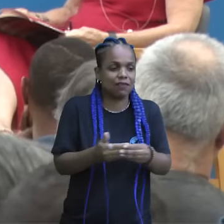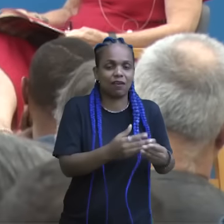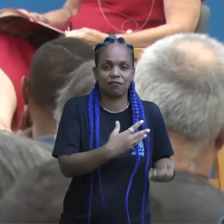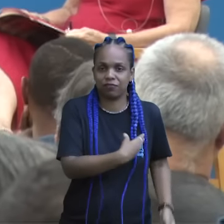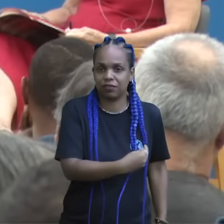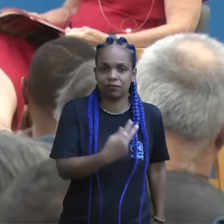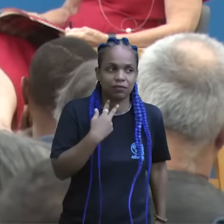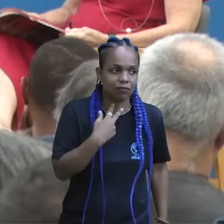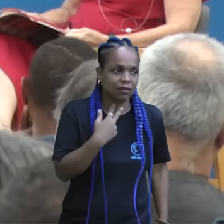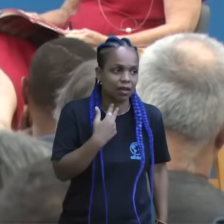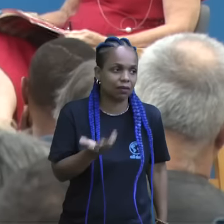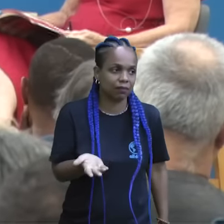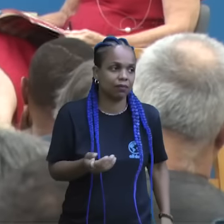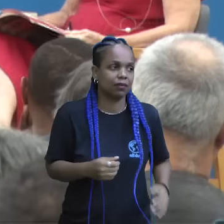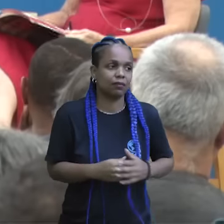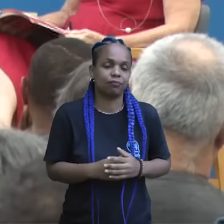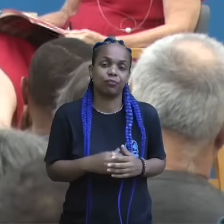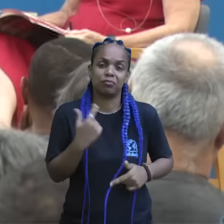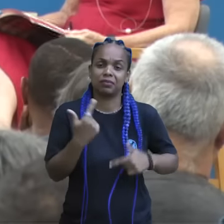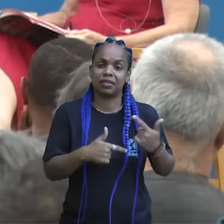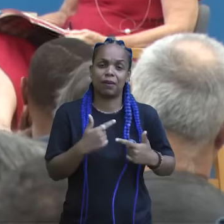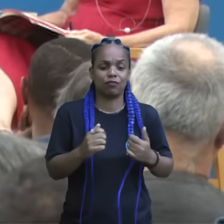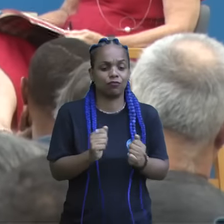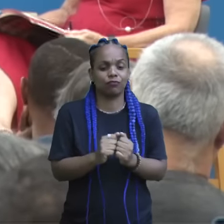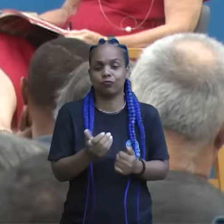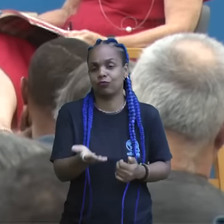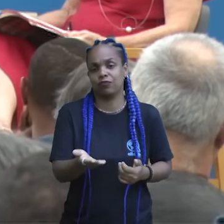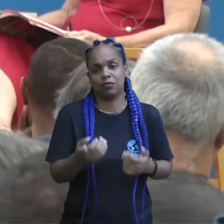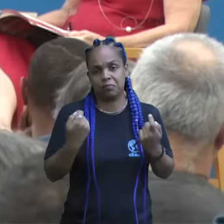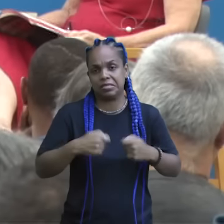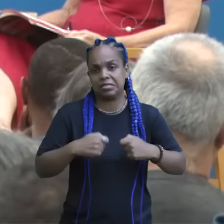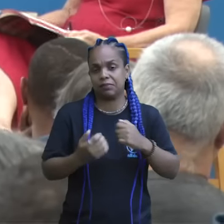um homem velho, um velho funcionário,